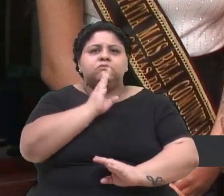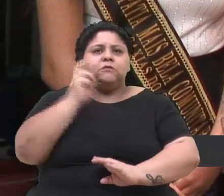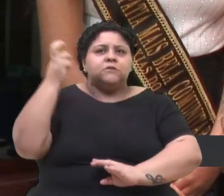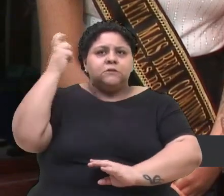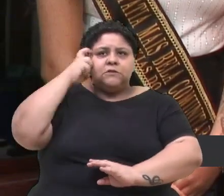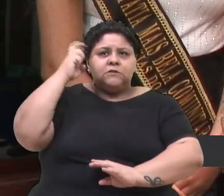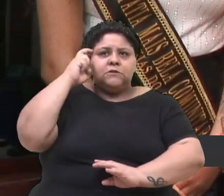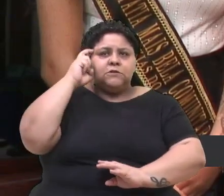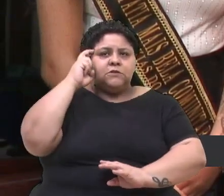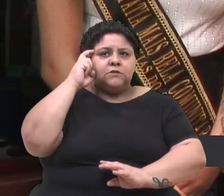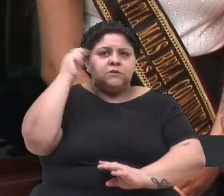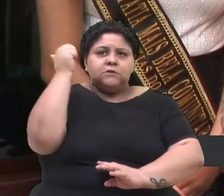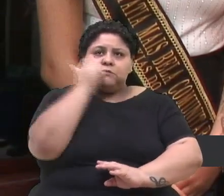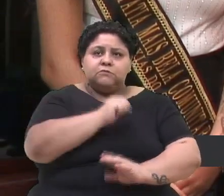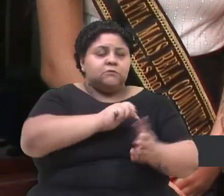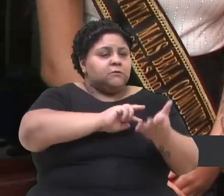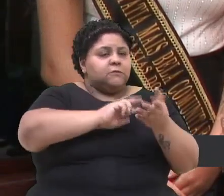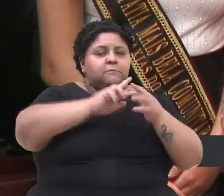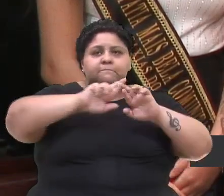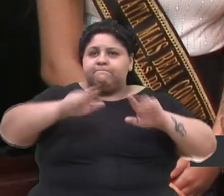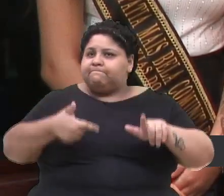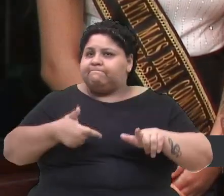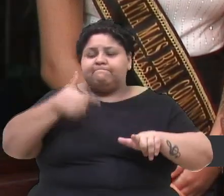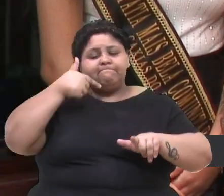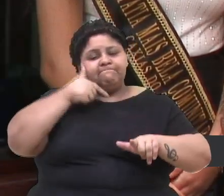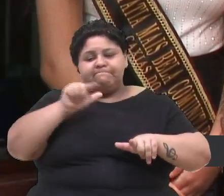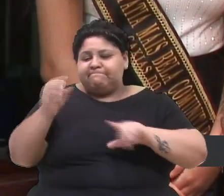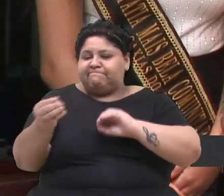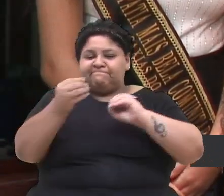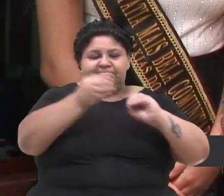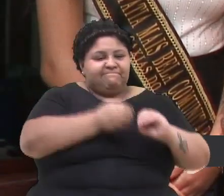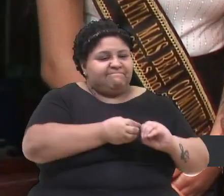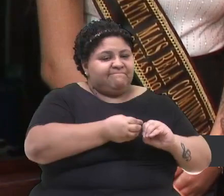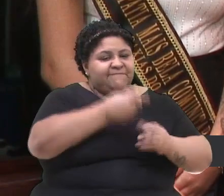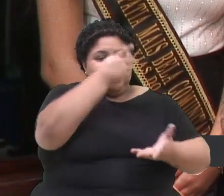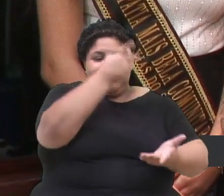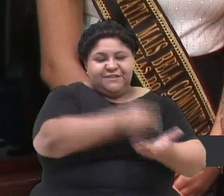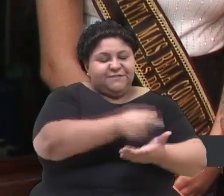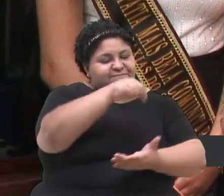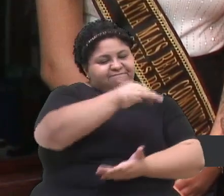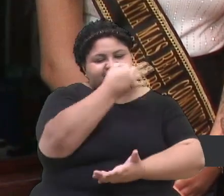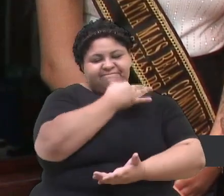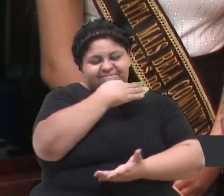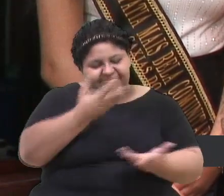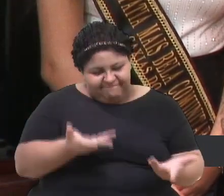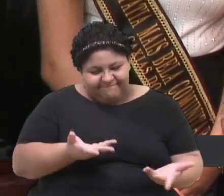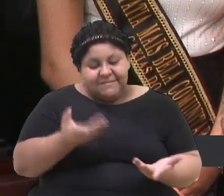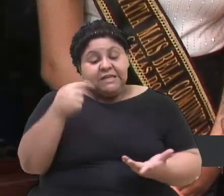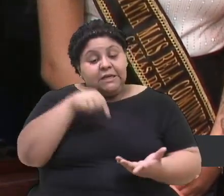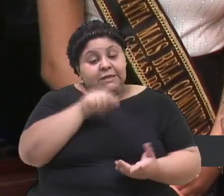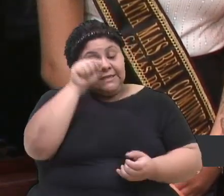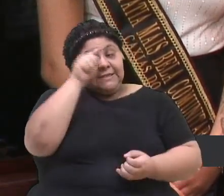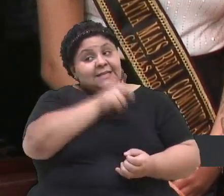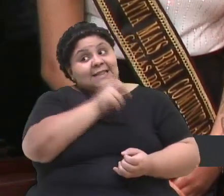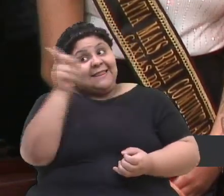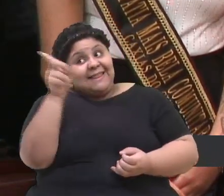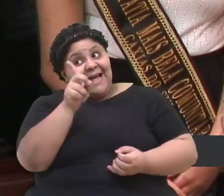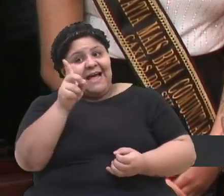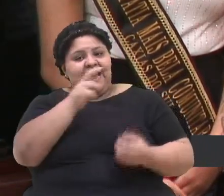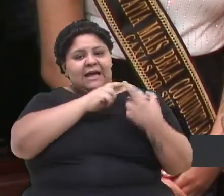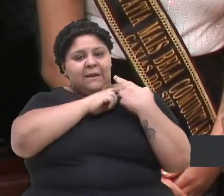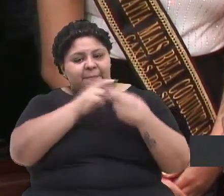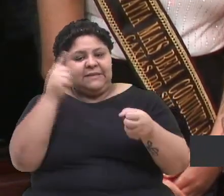meninas diferentes. Não conseguimos trazer, infelizmente, nenhum título para Caxias, mas poder estar lá e representar a cidade e a